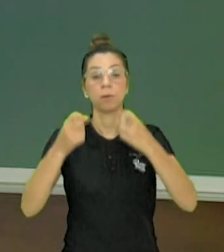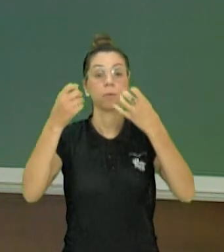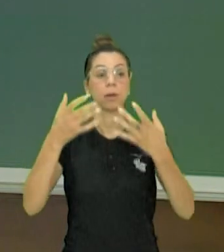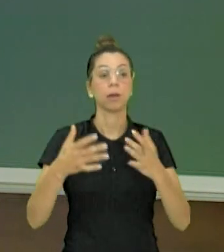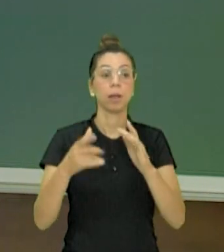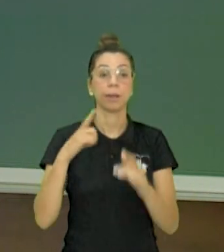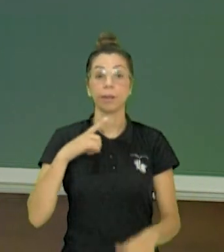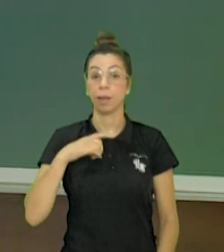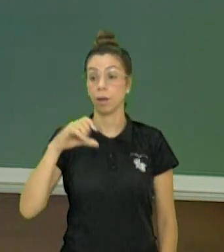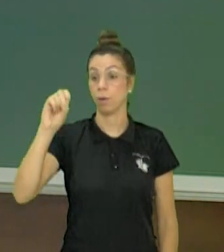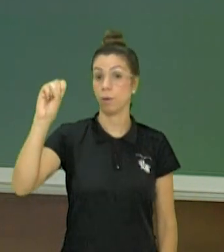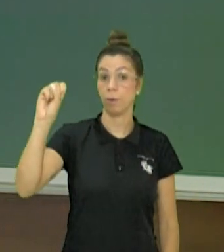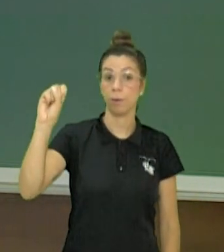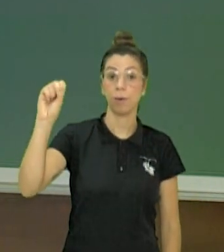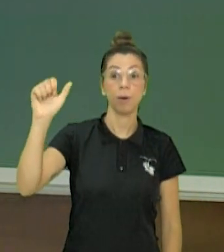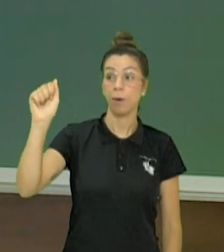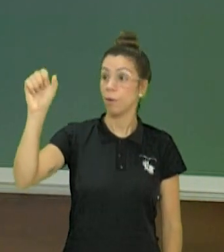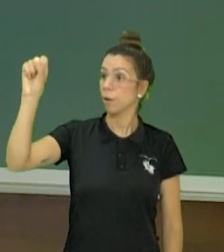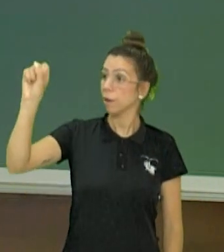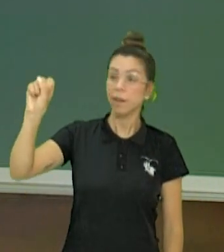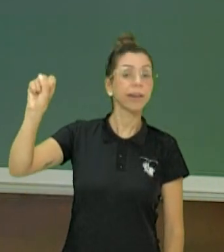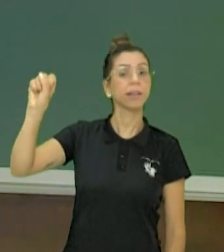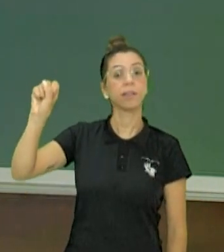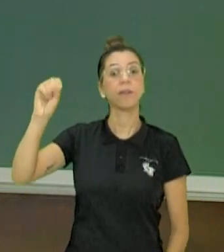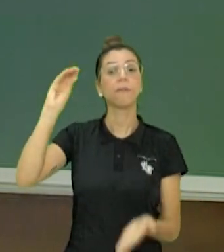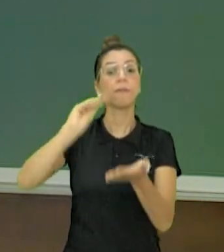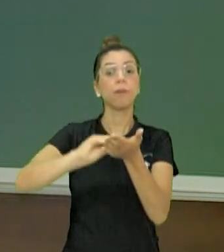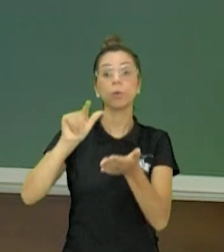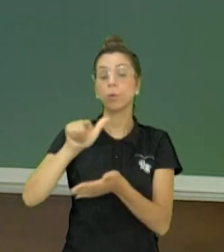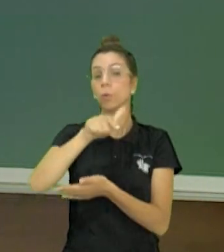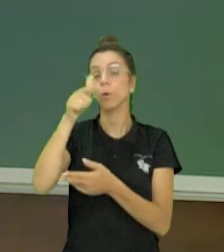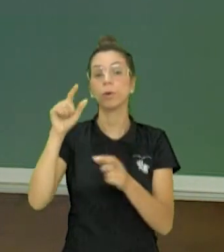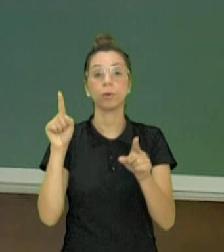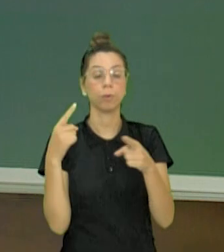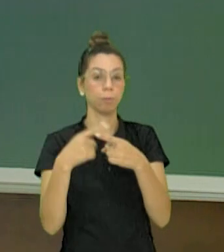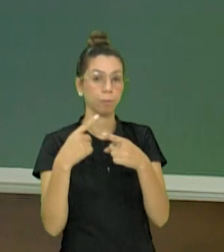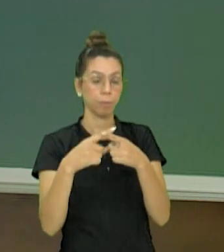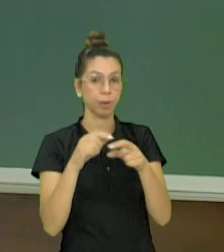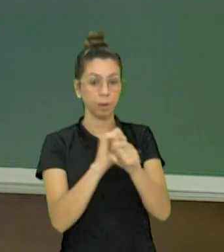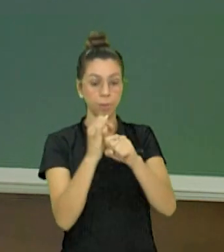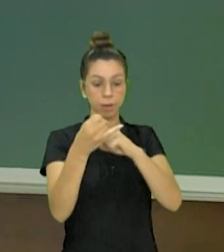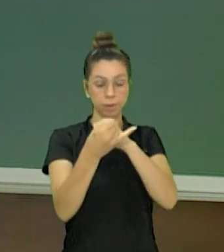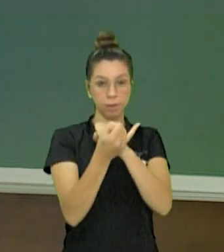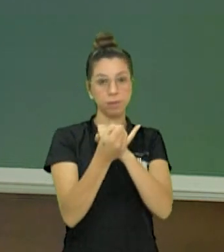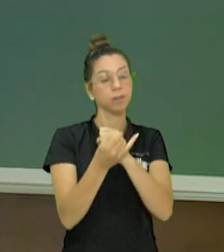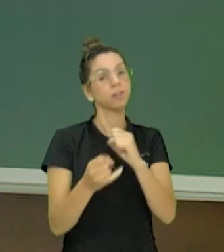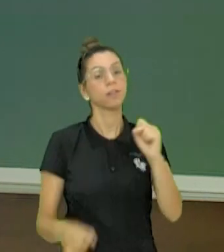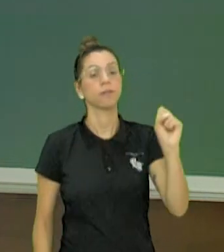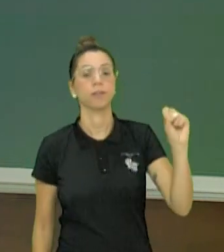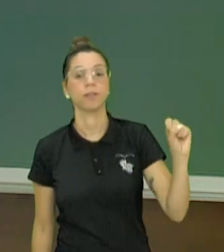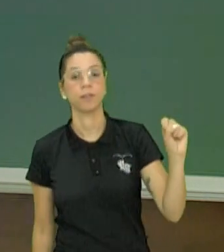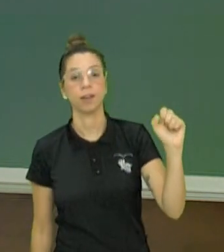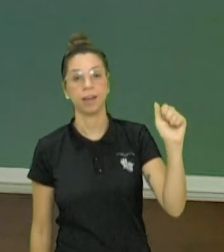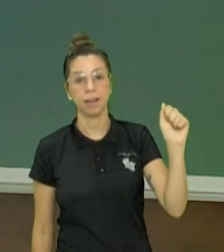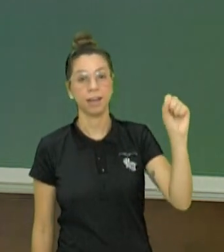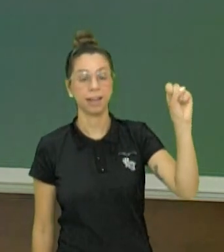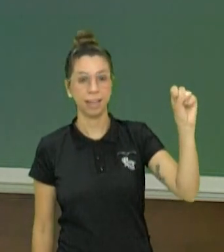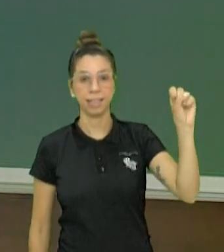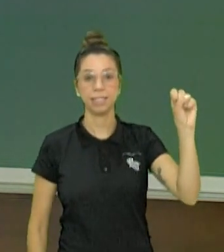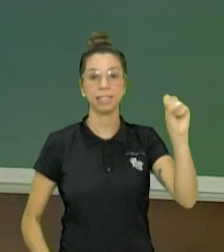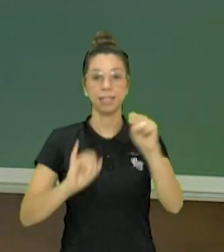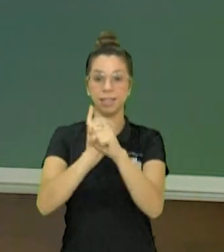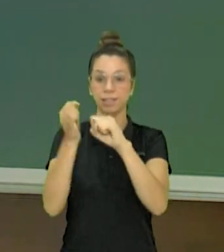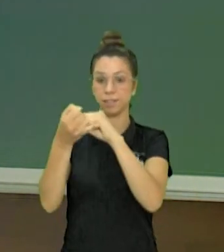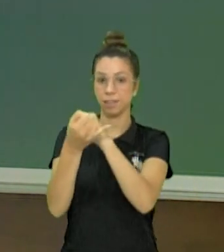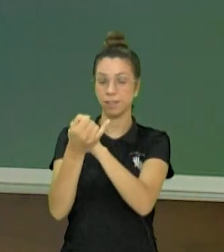um as aqui, ó. Tá faltando outro. Porque sempre o adjetivo no meio dos dois as, né? Então a resposta certa é a letra